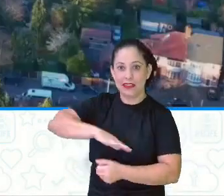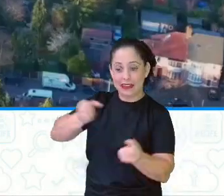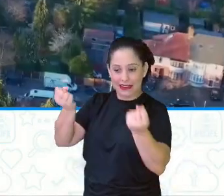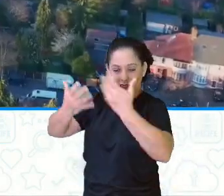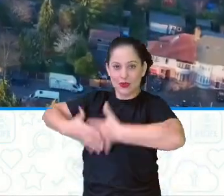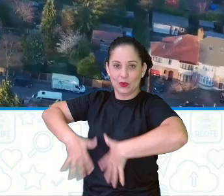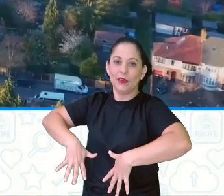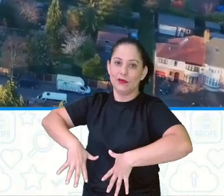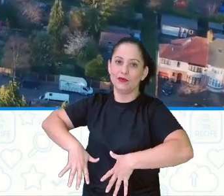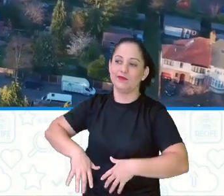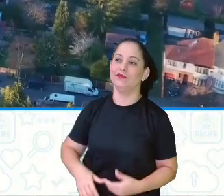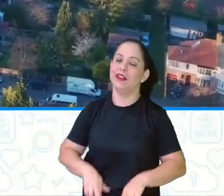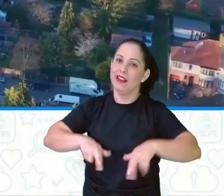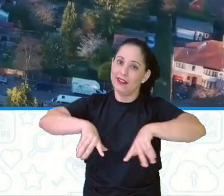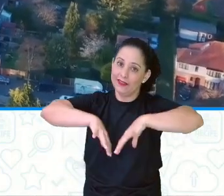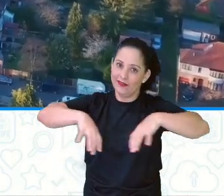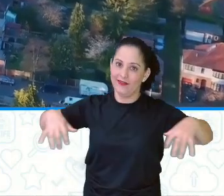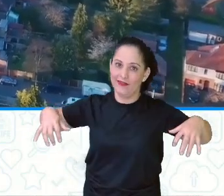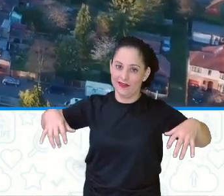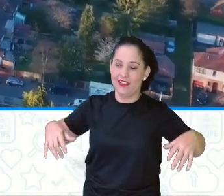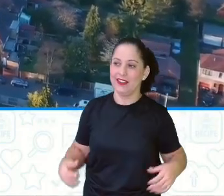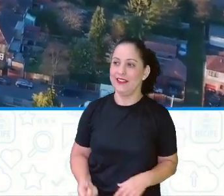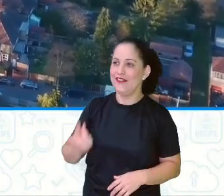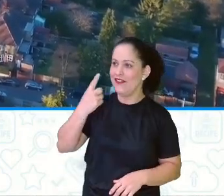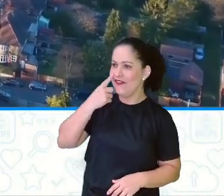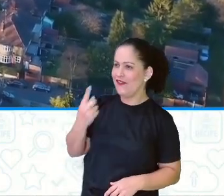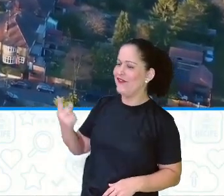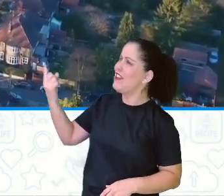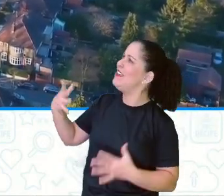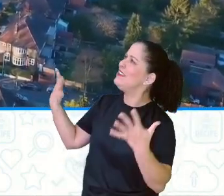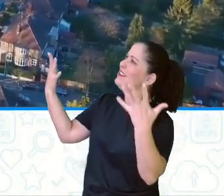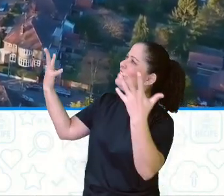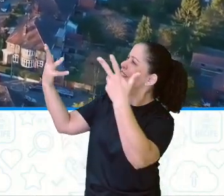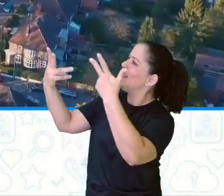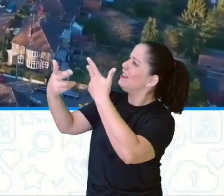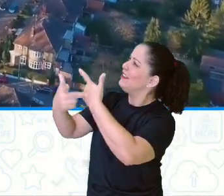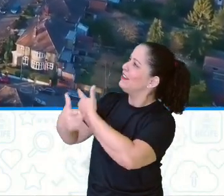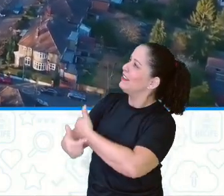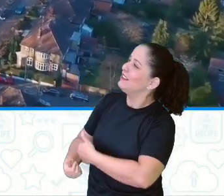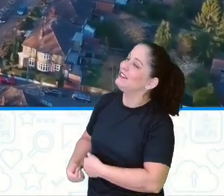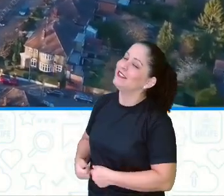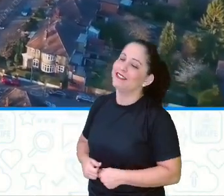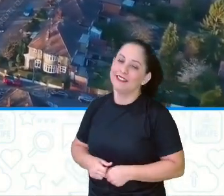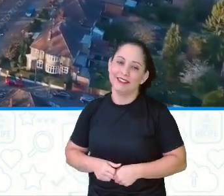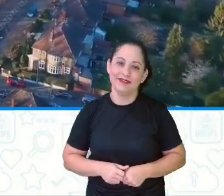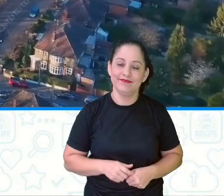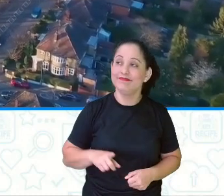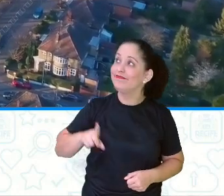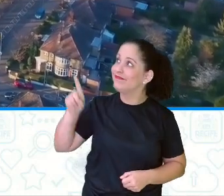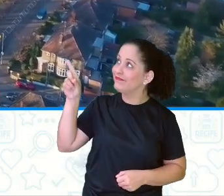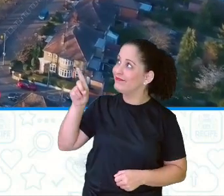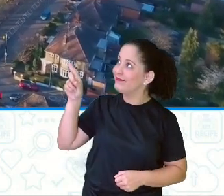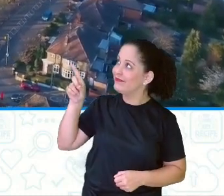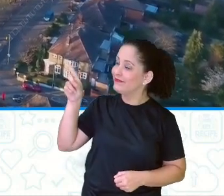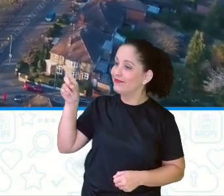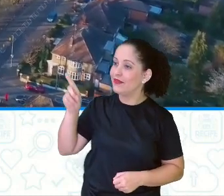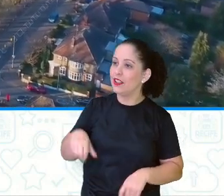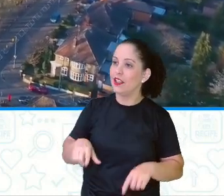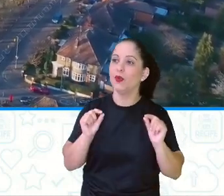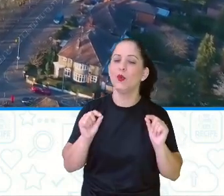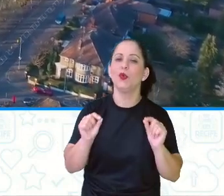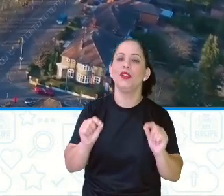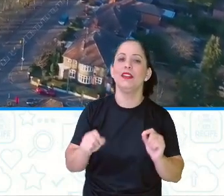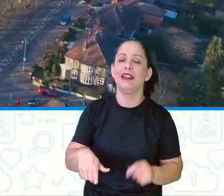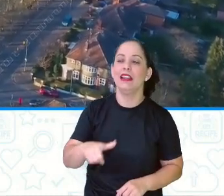nossa cidade, tá certo? E olha só que linda essa imagem aqui que eu trouxe para vocês. Essa cidade aqui, vocês estão vendo que